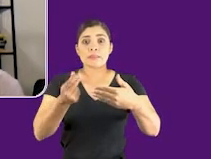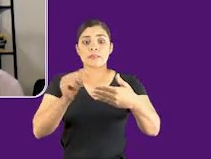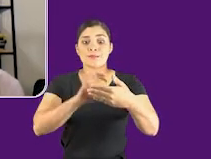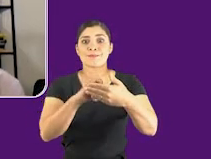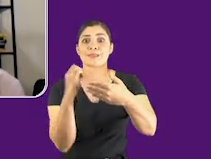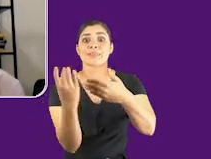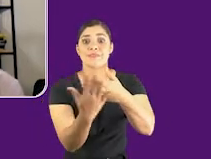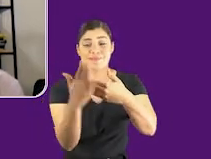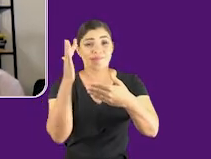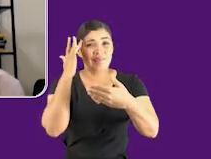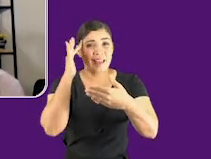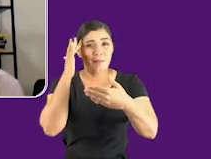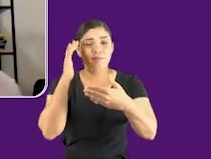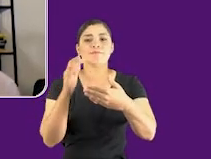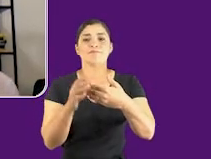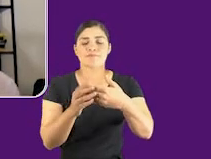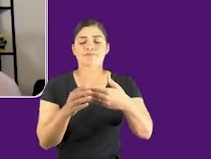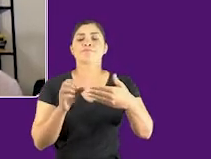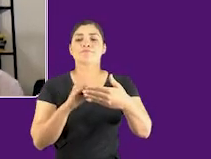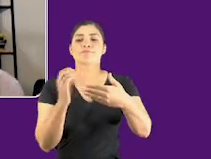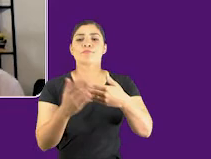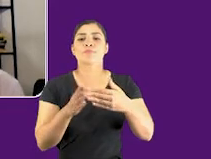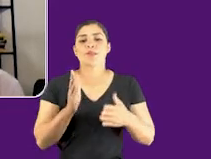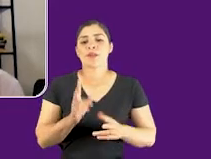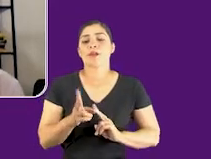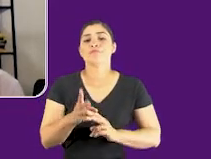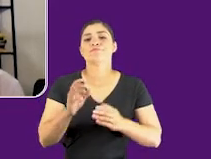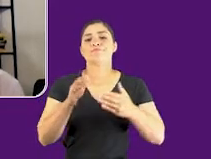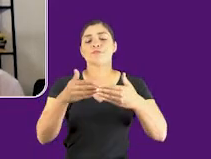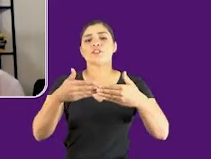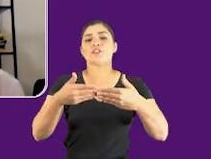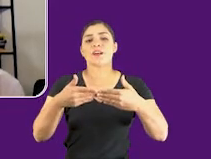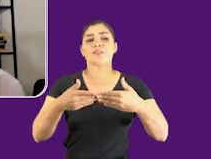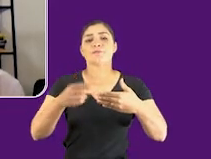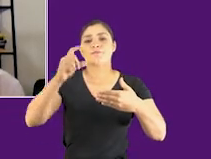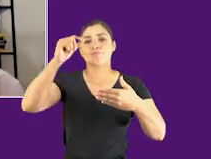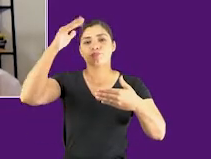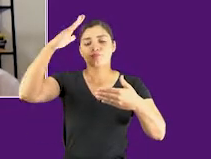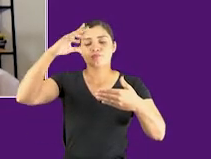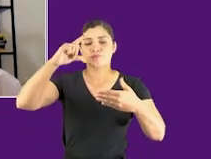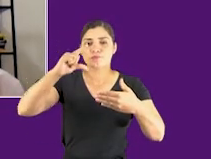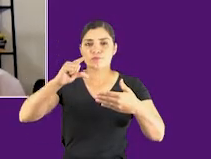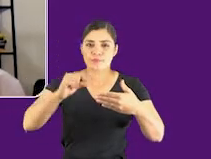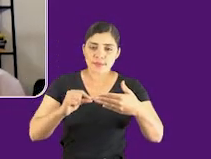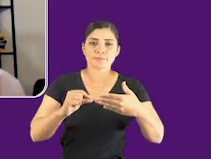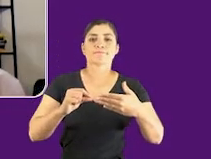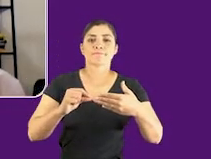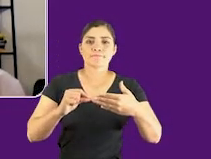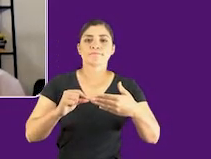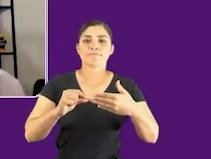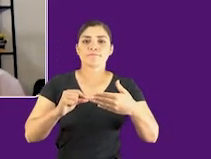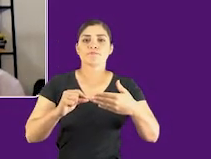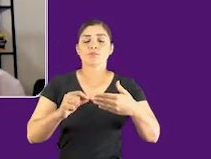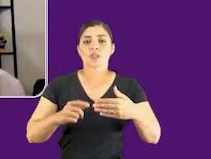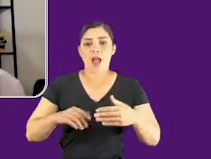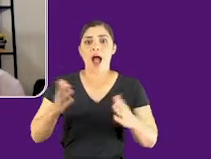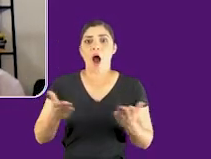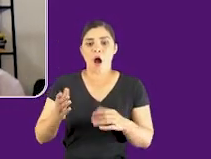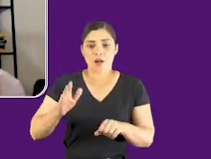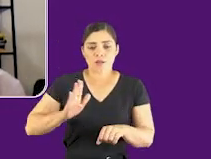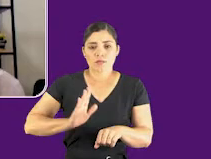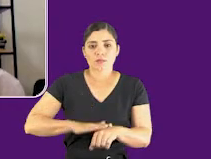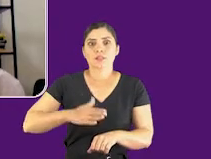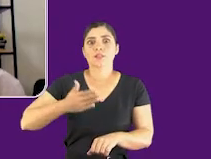teve nós já temos uma base muito boa e nós temos uma uma venda mais ou menos uns 25 por cento das vendas e e comece